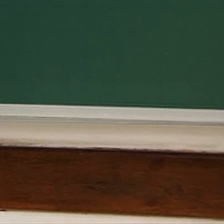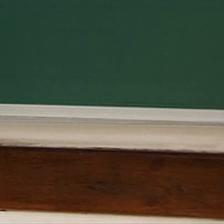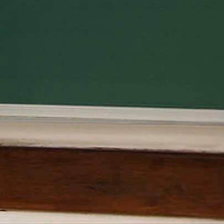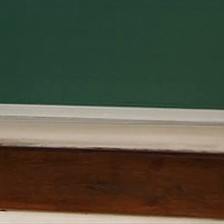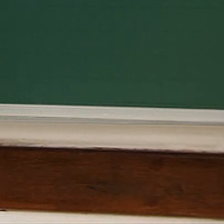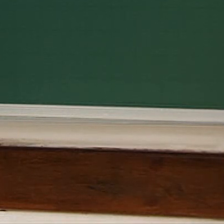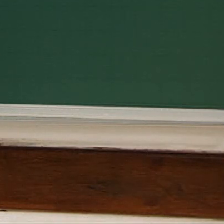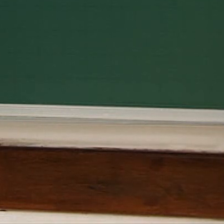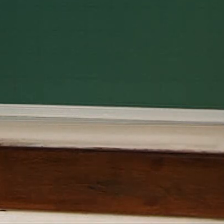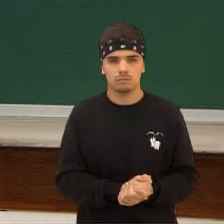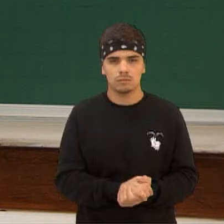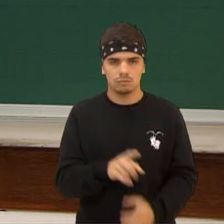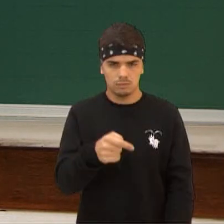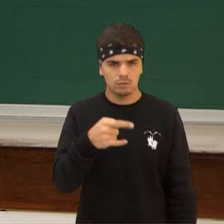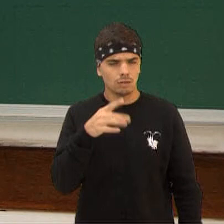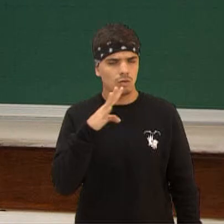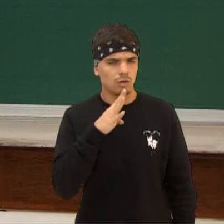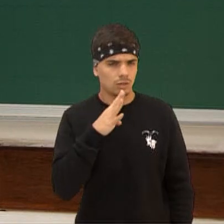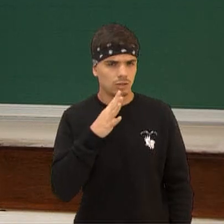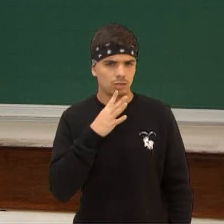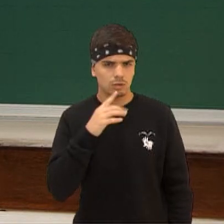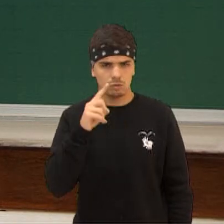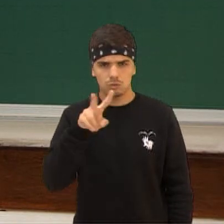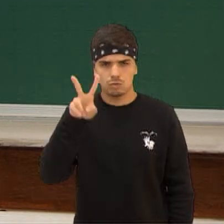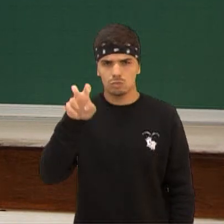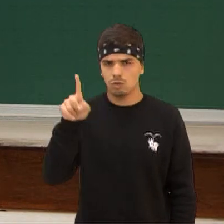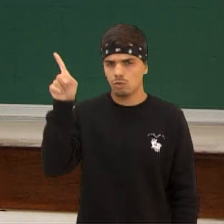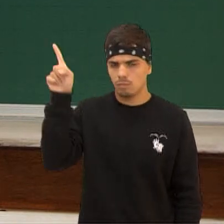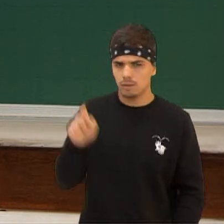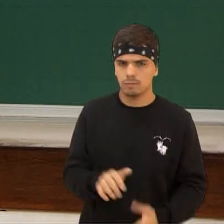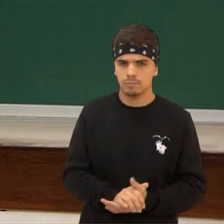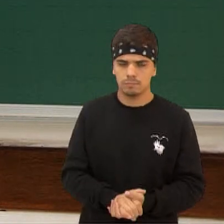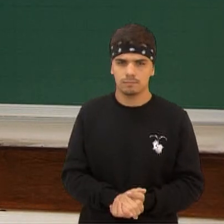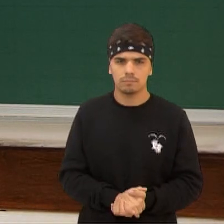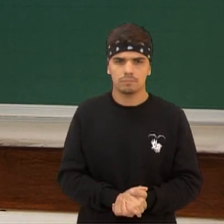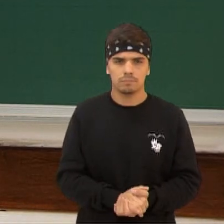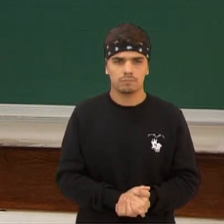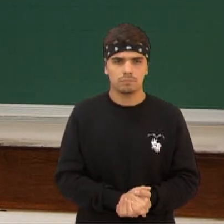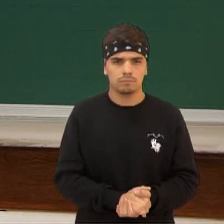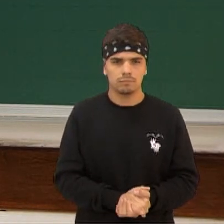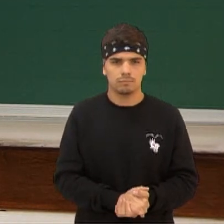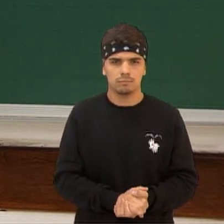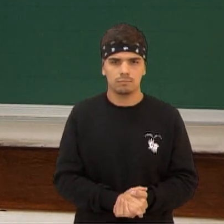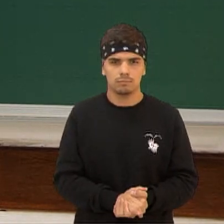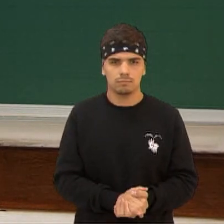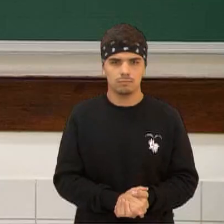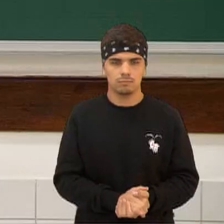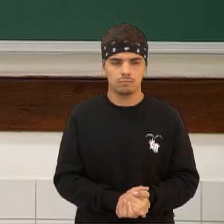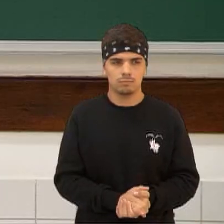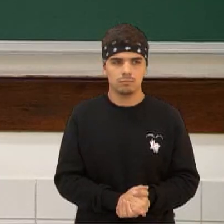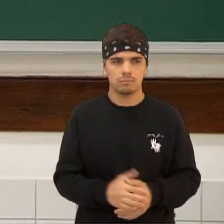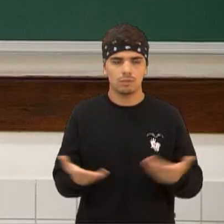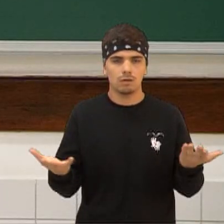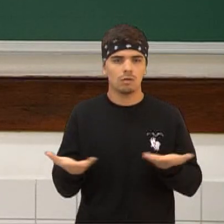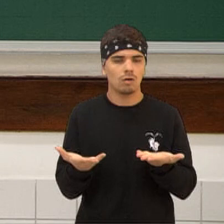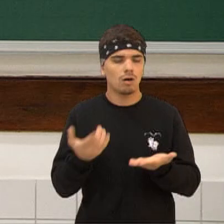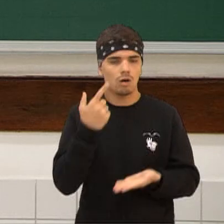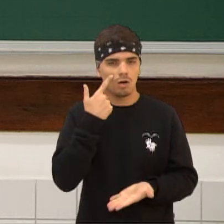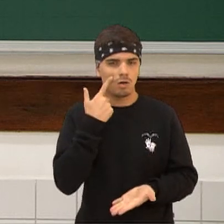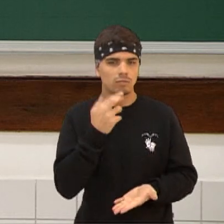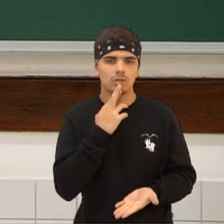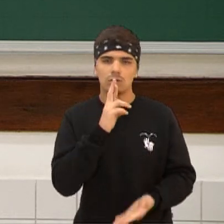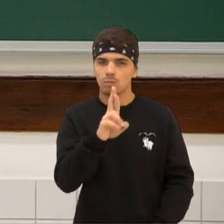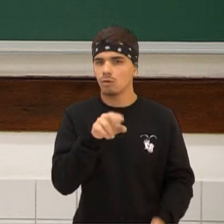Zumbi Day. Já ouviu falar do Zumbi dos Palmares? Então, vamos ver tudo isso. Então, vamos lá. Agora eu quero que você responda